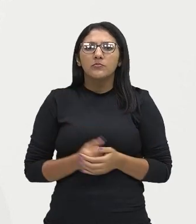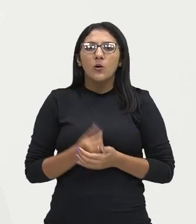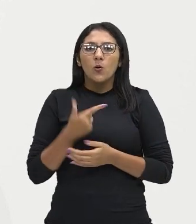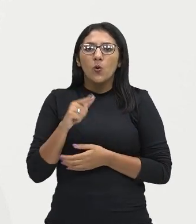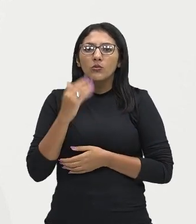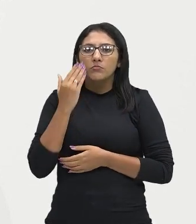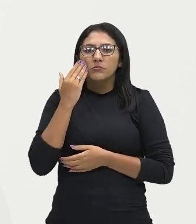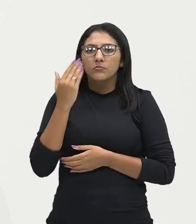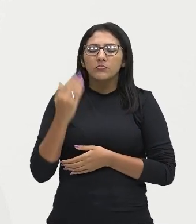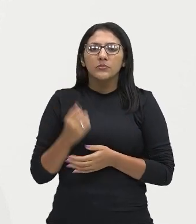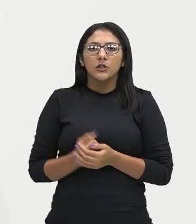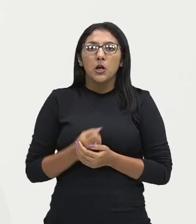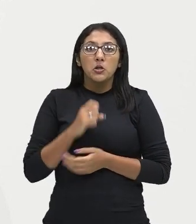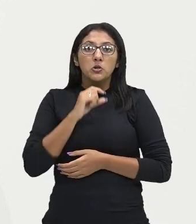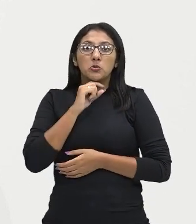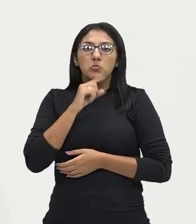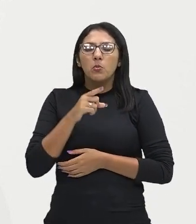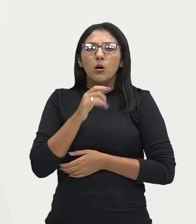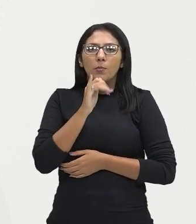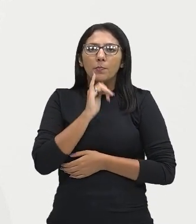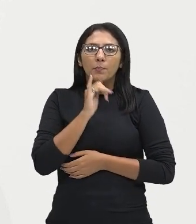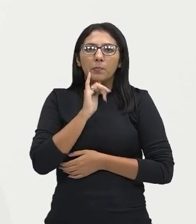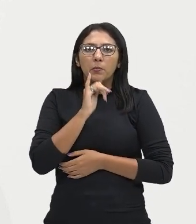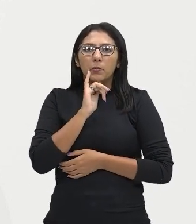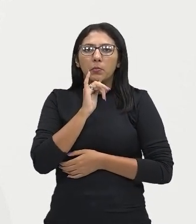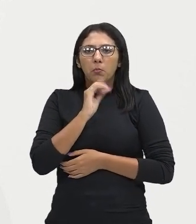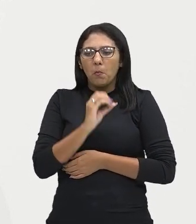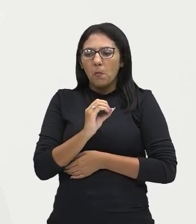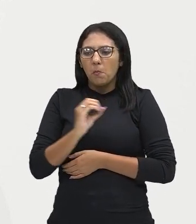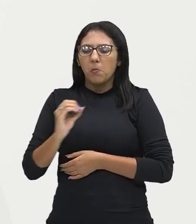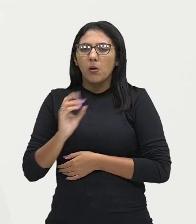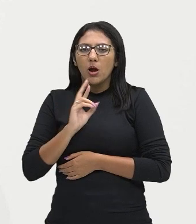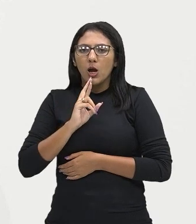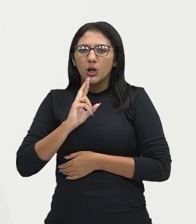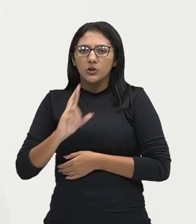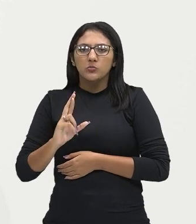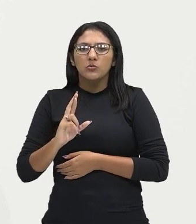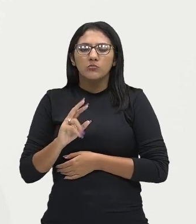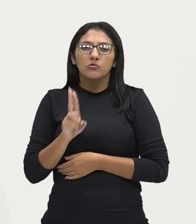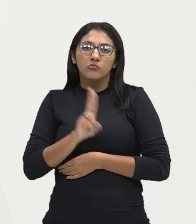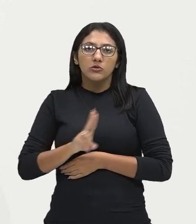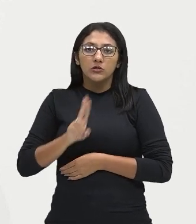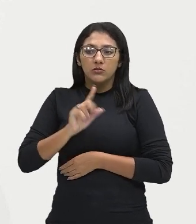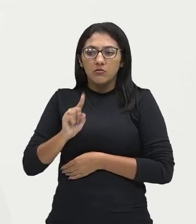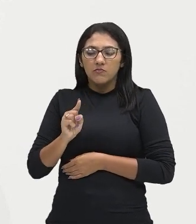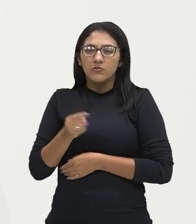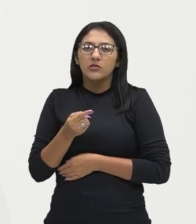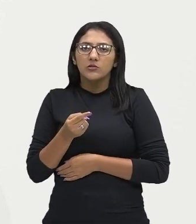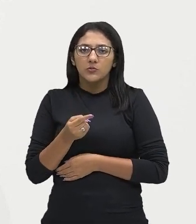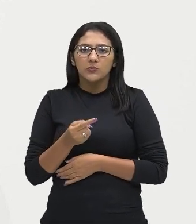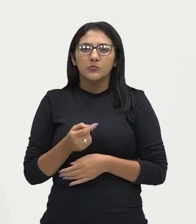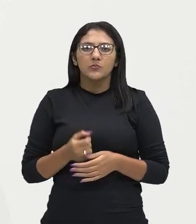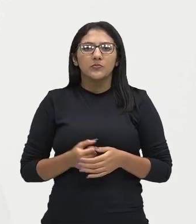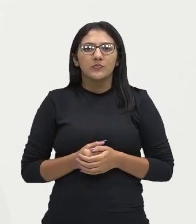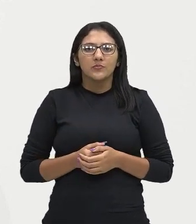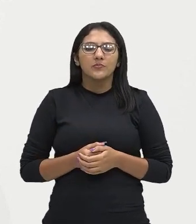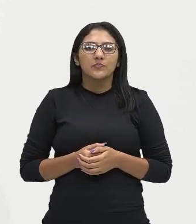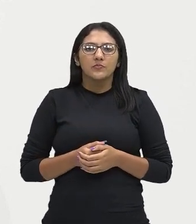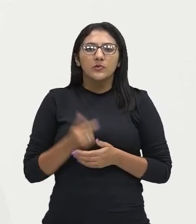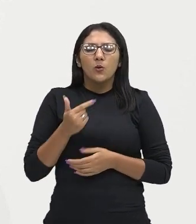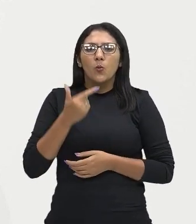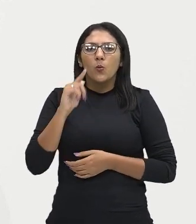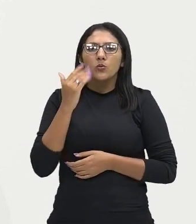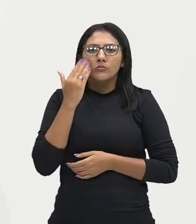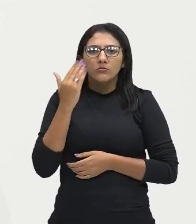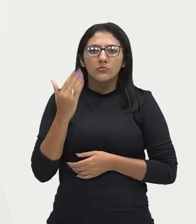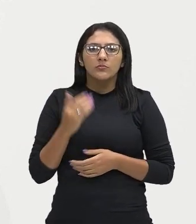não pode haver resto, tá legal? Assim, acrescenta-lhe 0 e a vírgula no quociente. Próximo